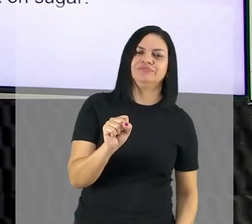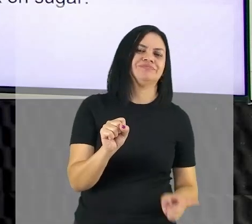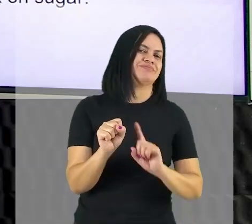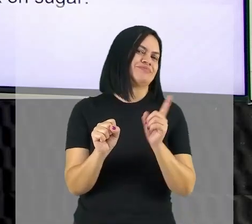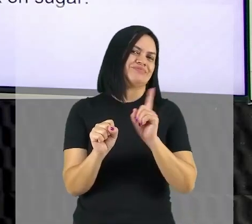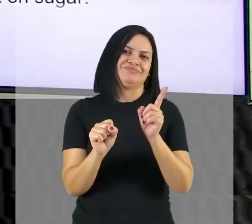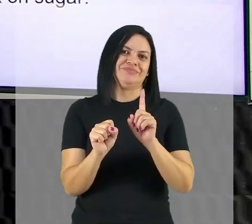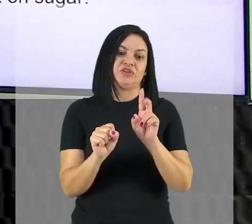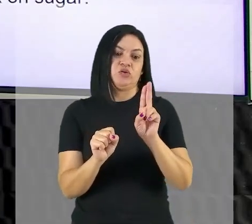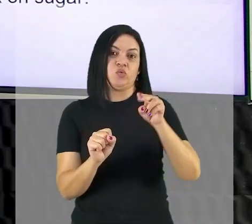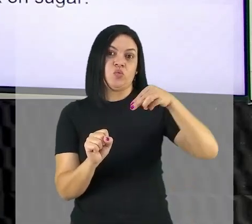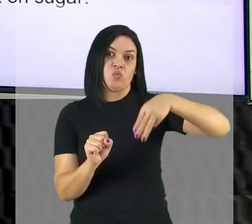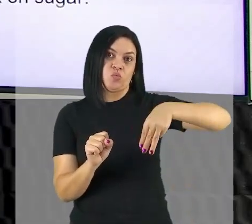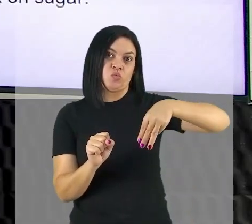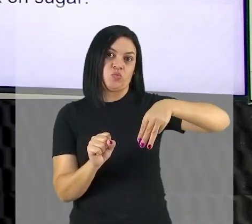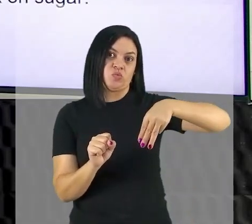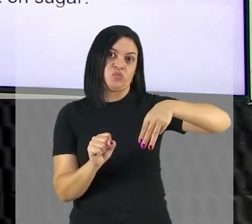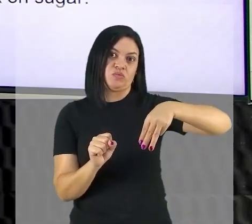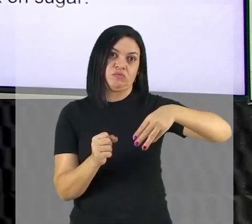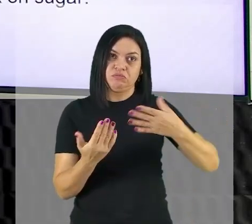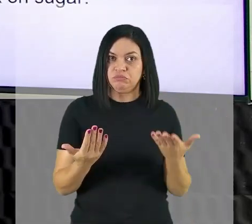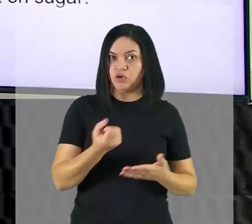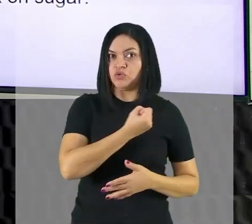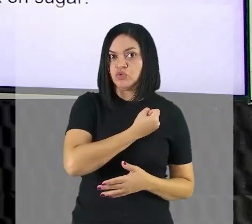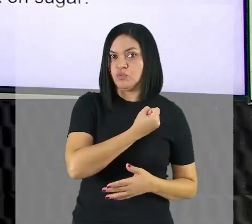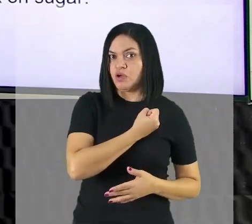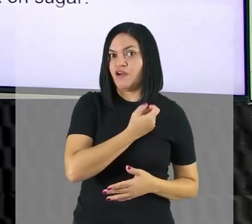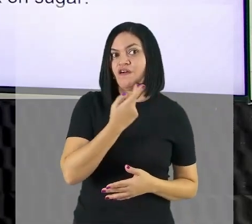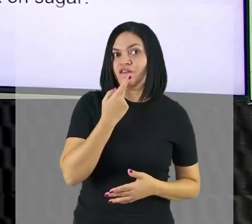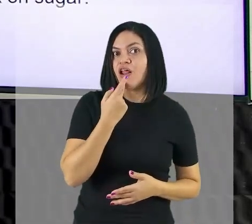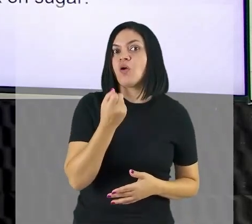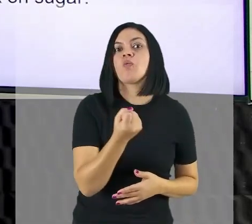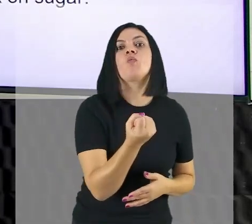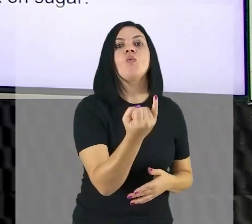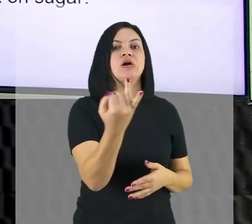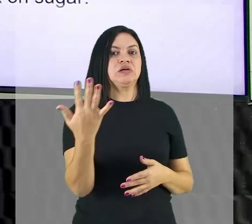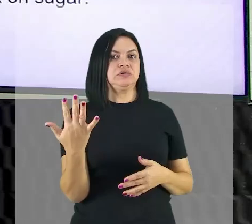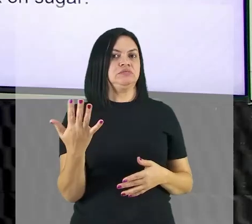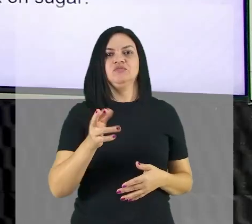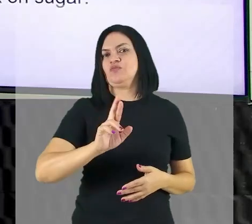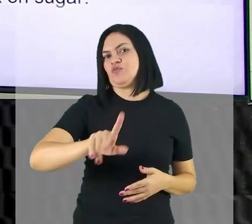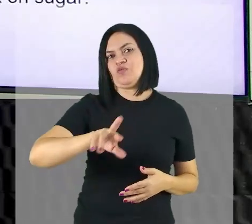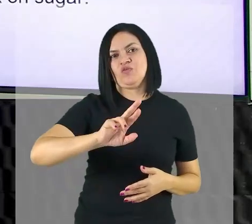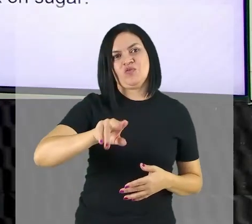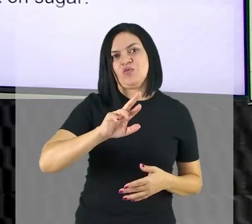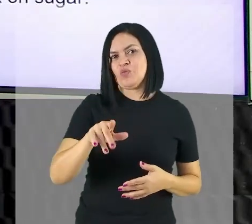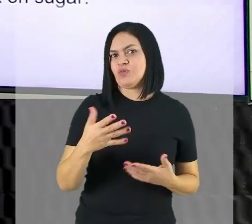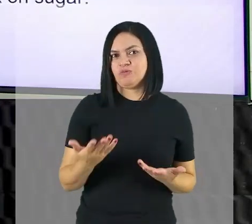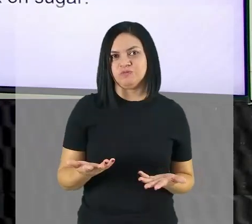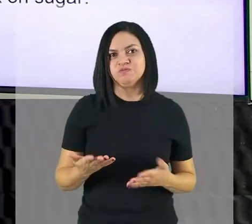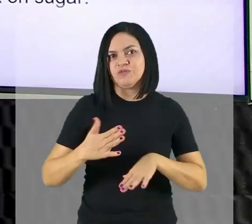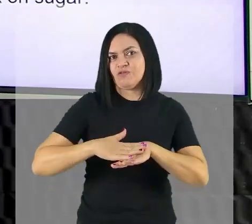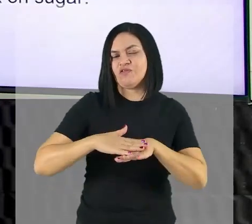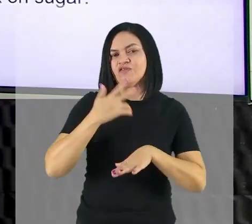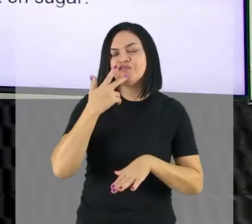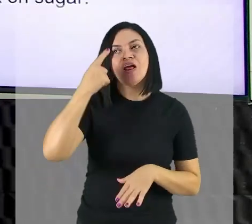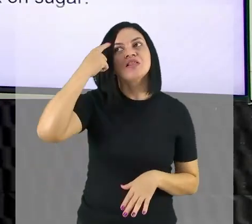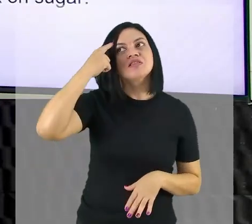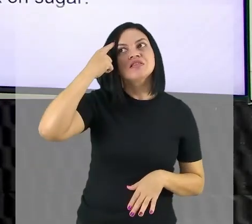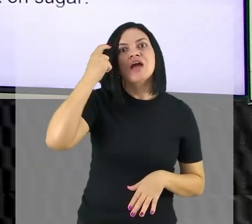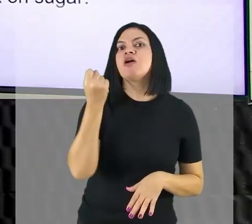é numeral cardinal para dizer um quando você está falando de quantidade, quando você está falando de